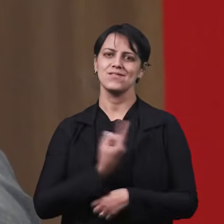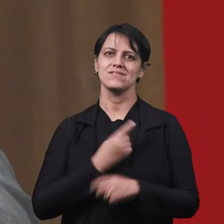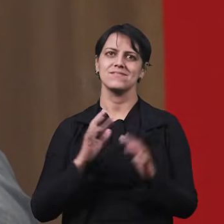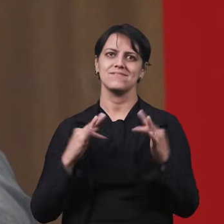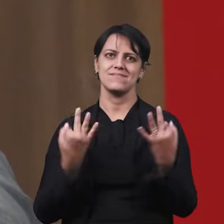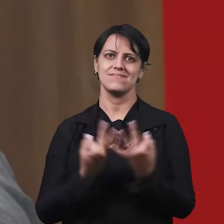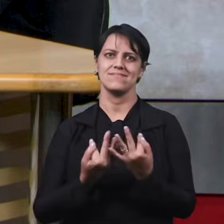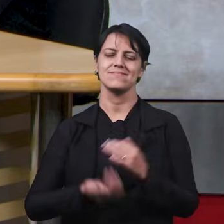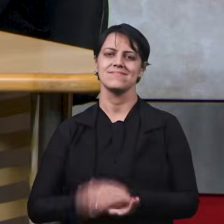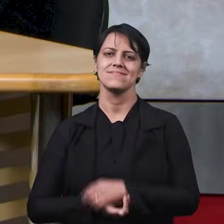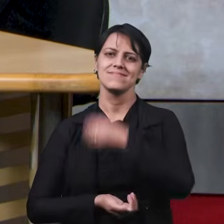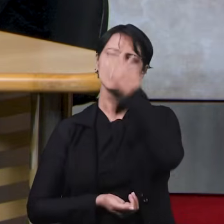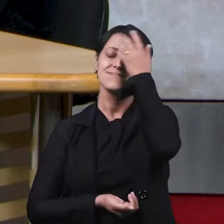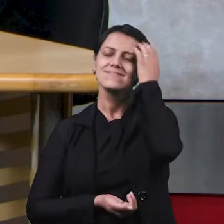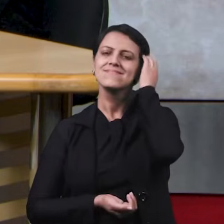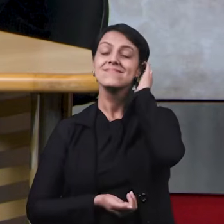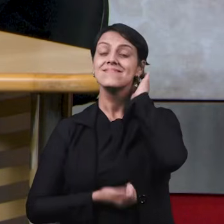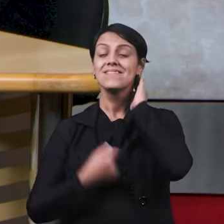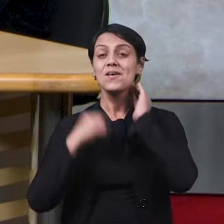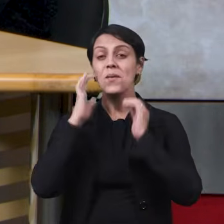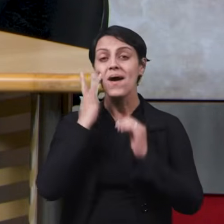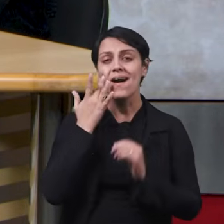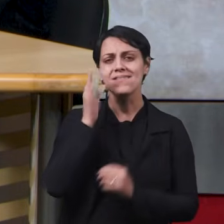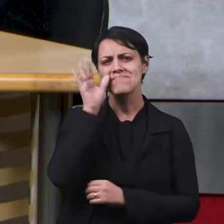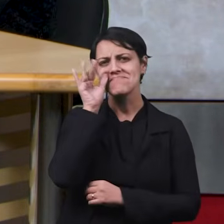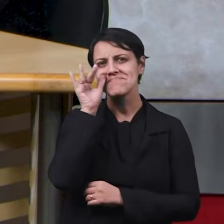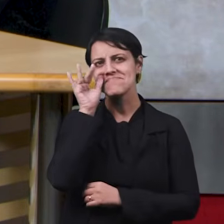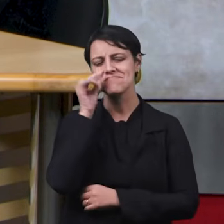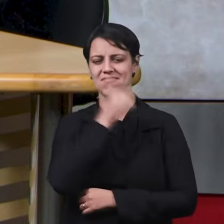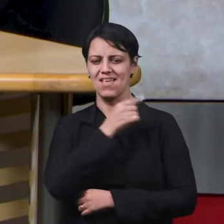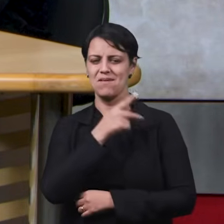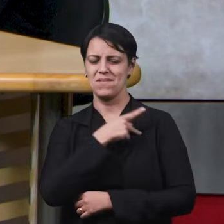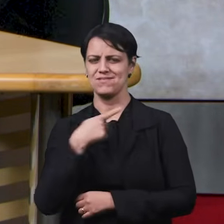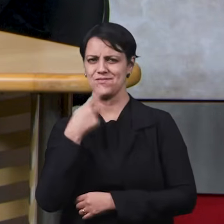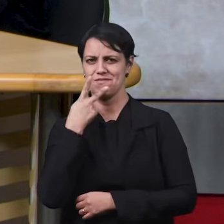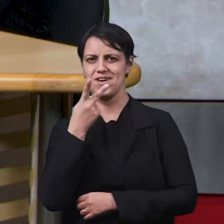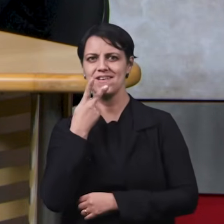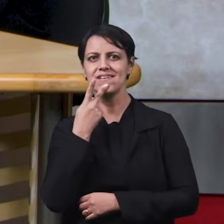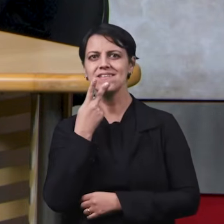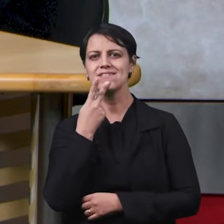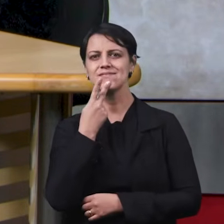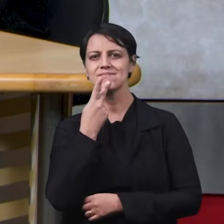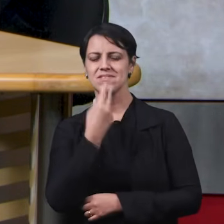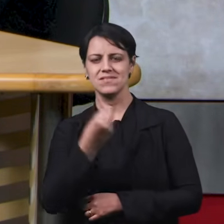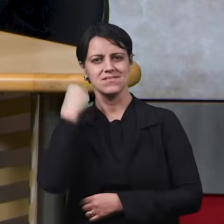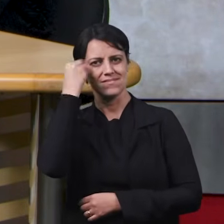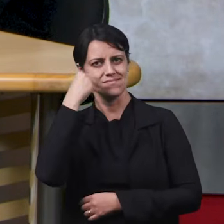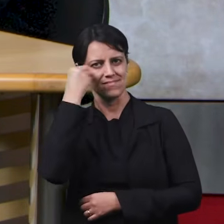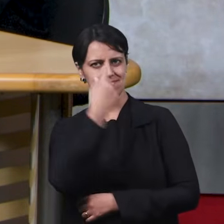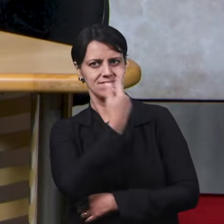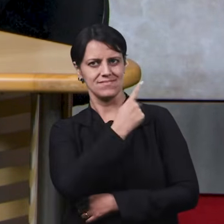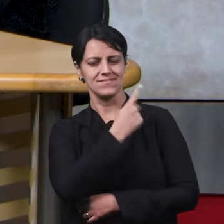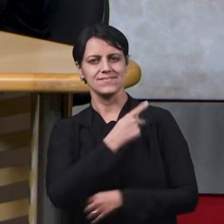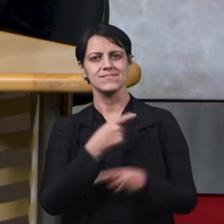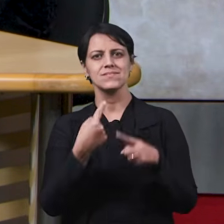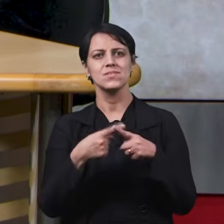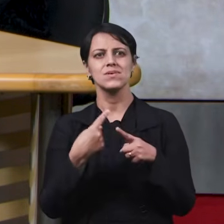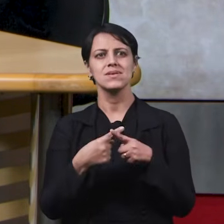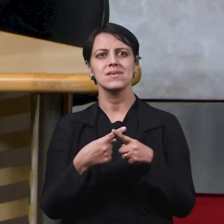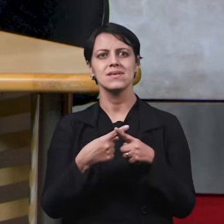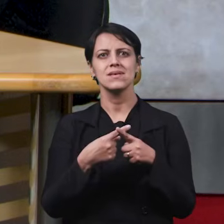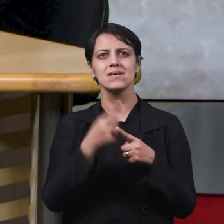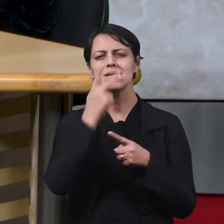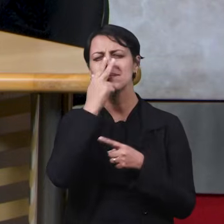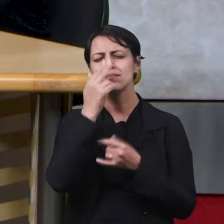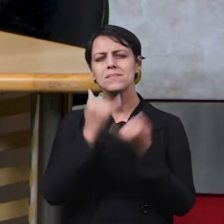casa. Eu acho interessante a gente ouvir o que o Fábio passou na vida dele, que é muito parecido